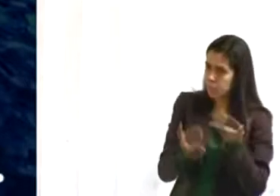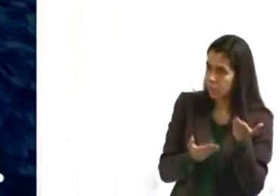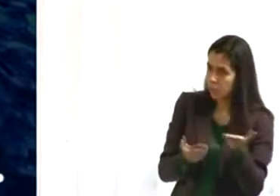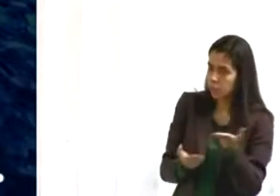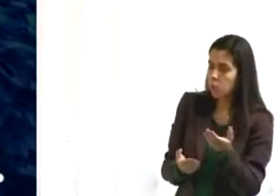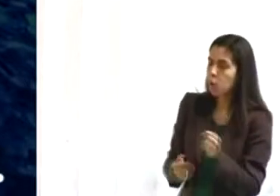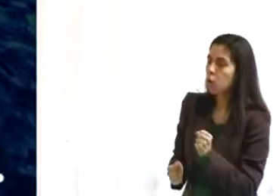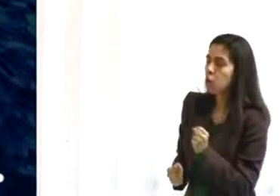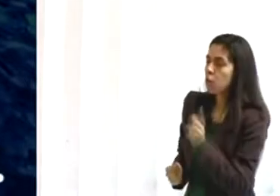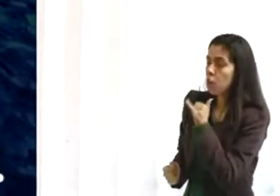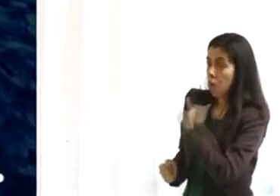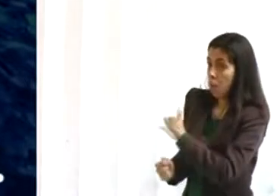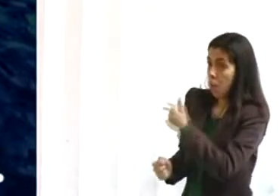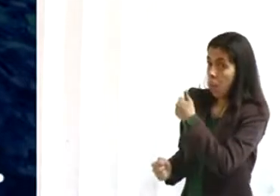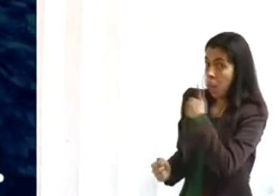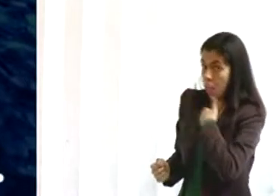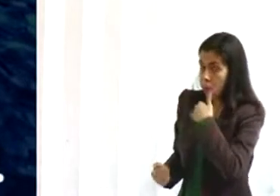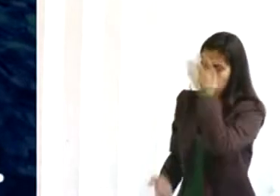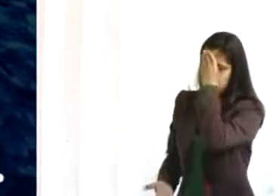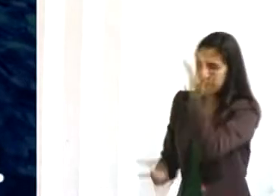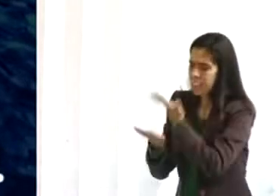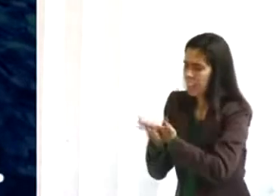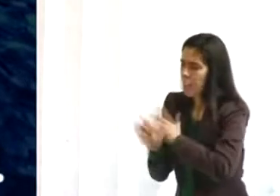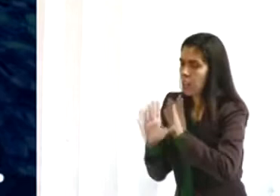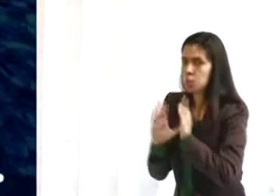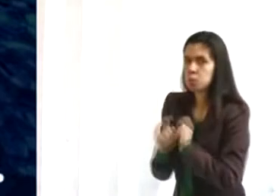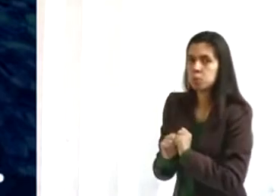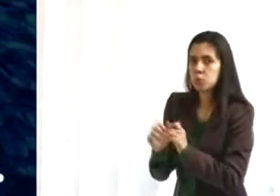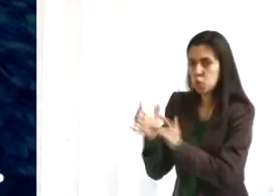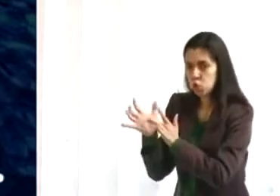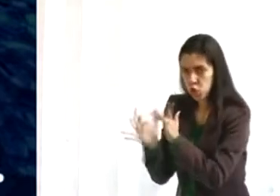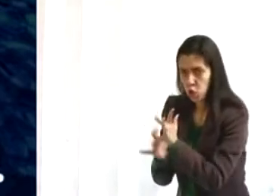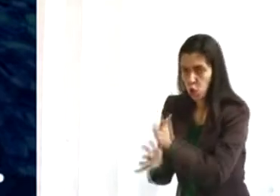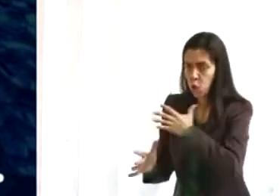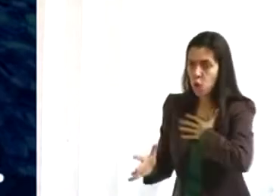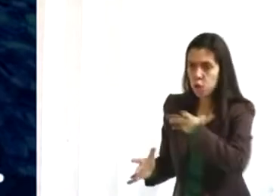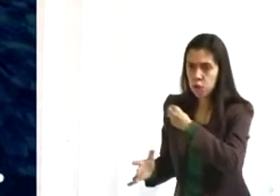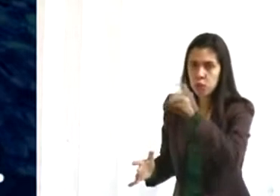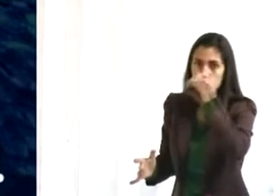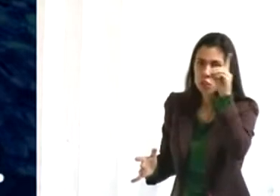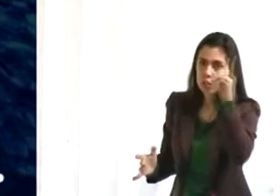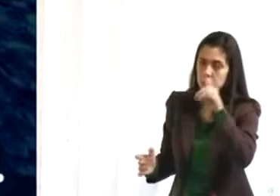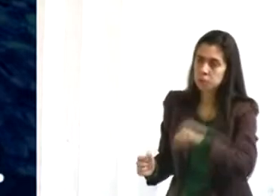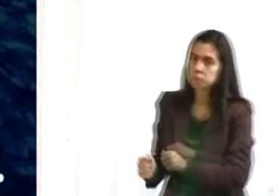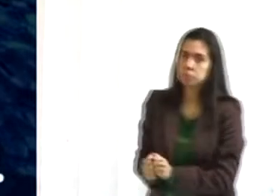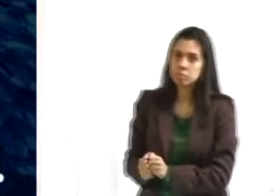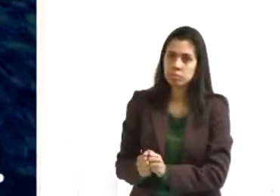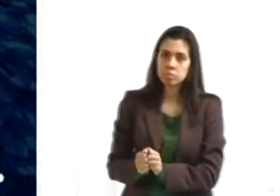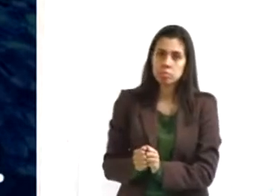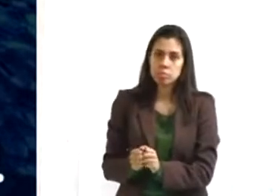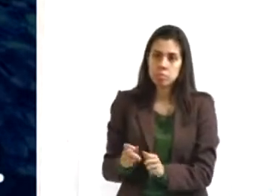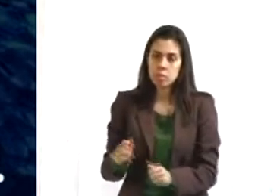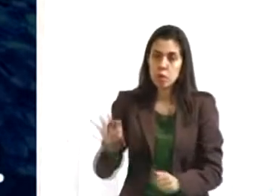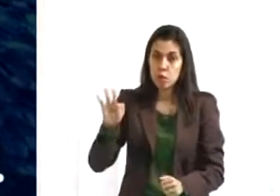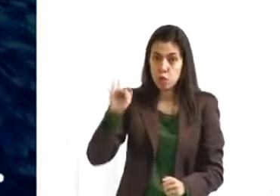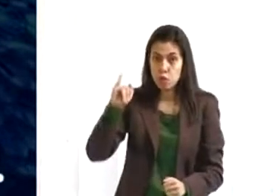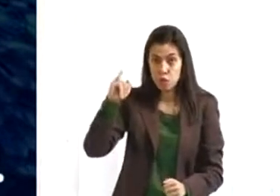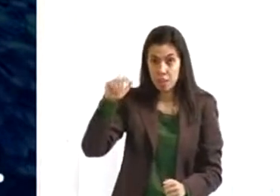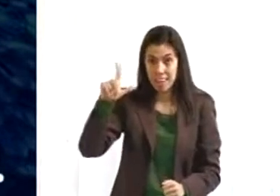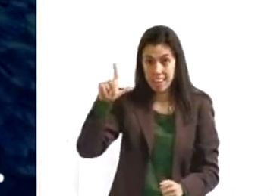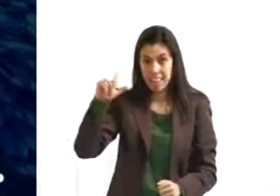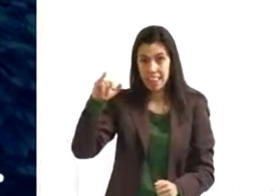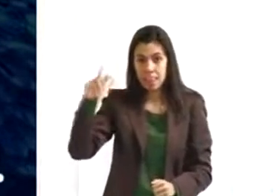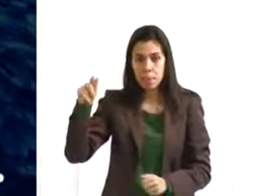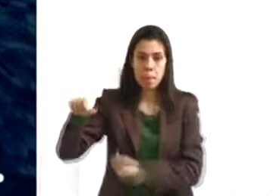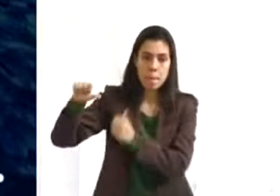Ambos desceram à água e Filipe batizou o eunuco. Quando saíram da água, o Espírito do